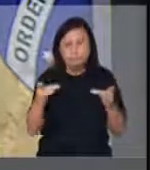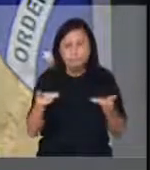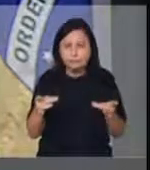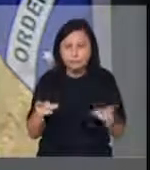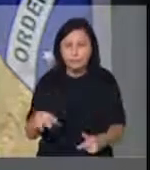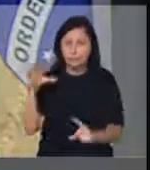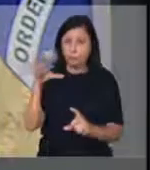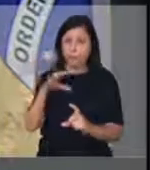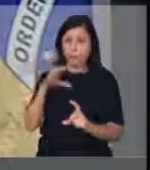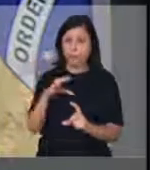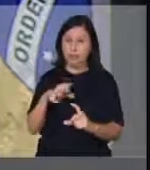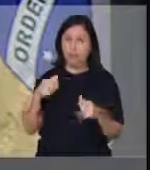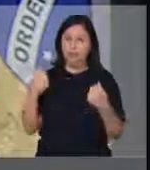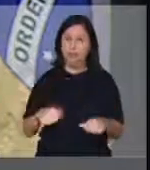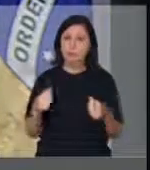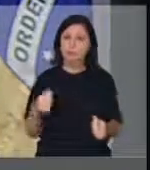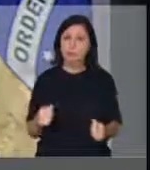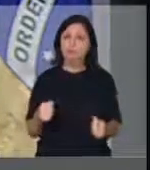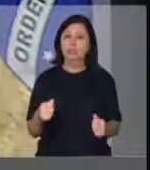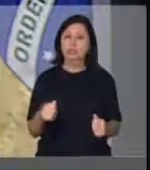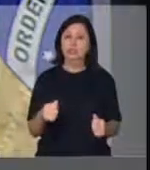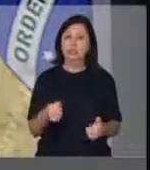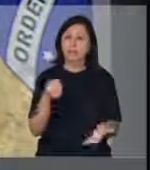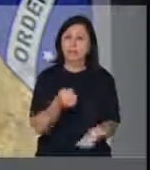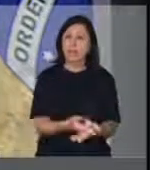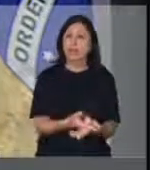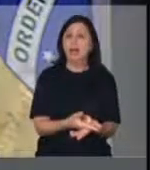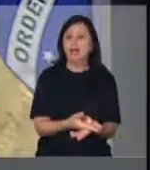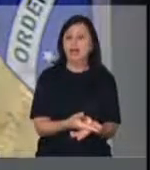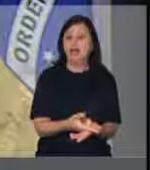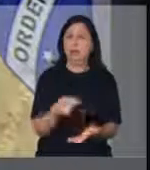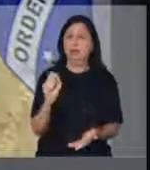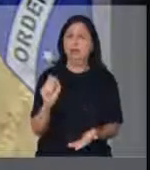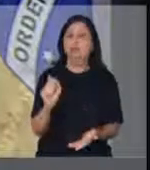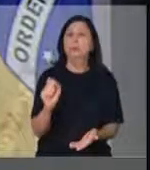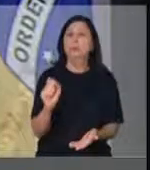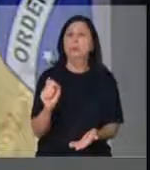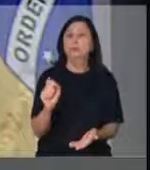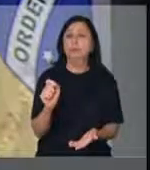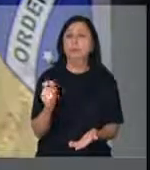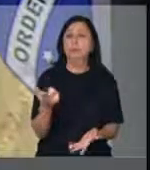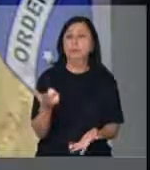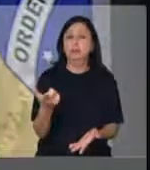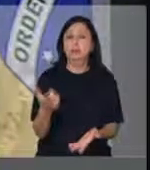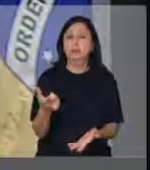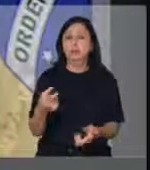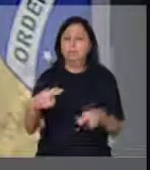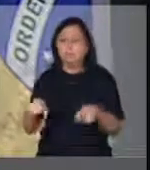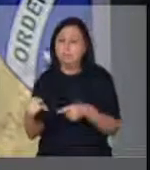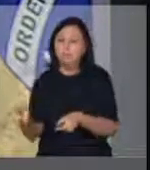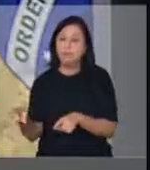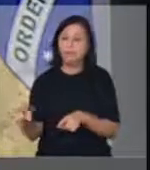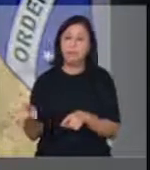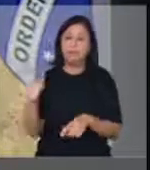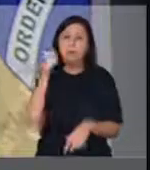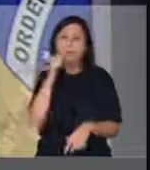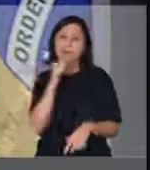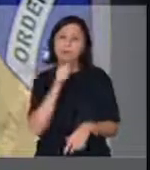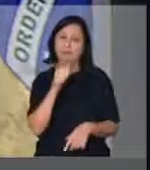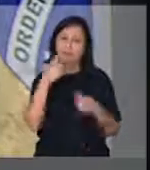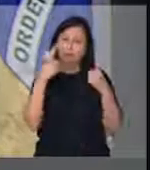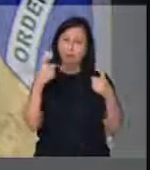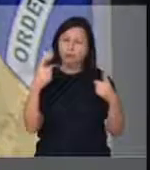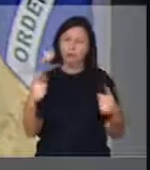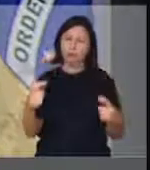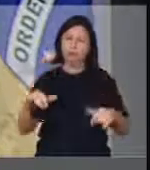no que diz respeito aos tratamentos médicos com essa violentada então ontem nós tivemos a alegria de estar aprovando esse projeto que certamente